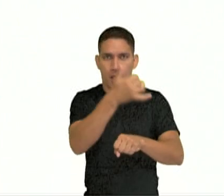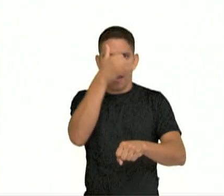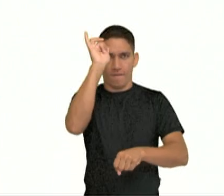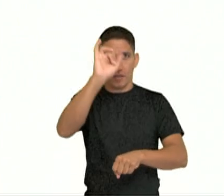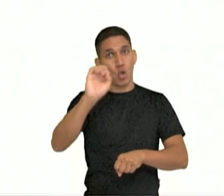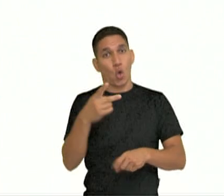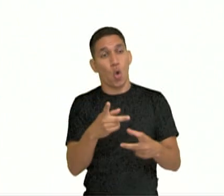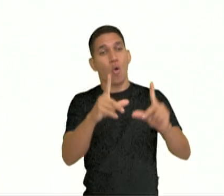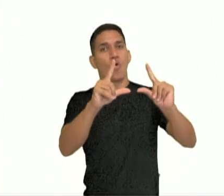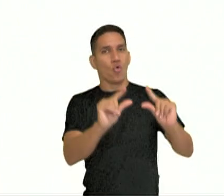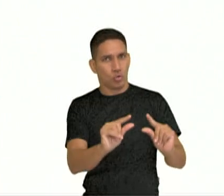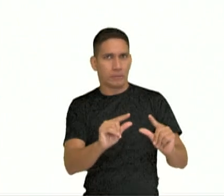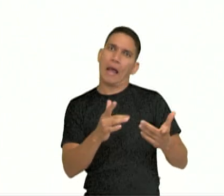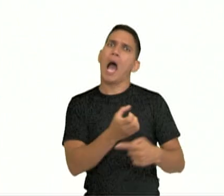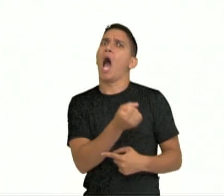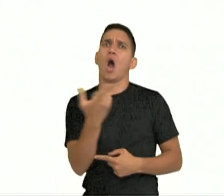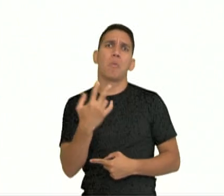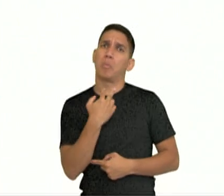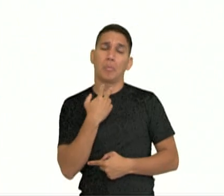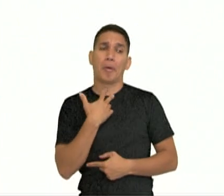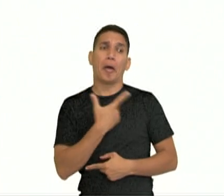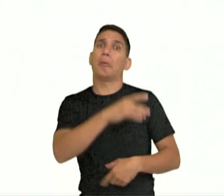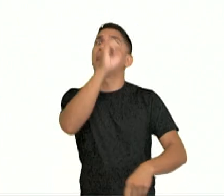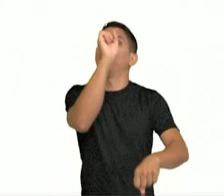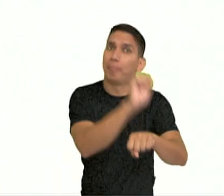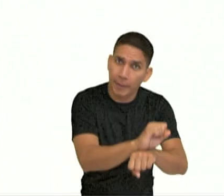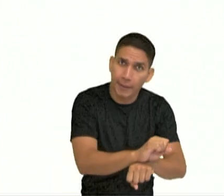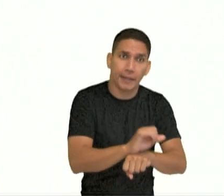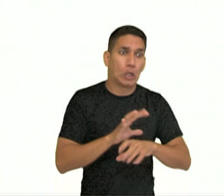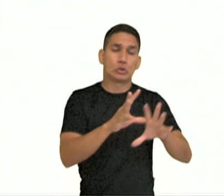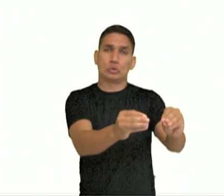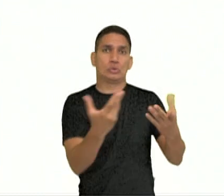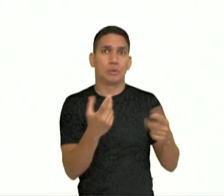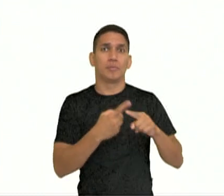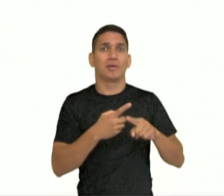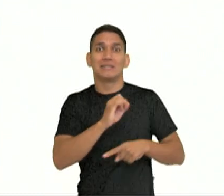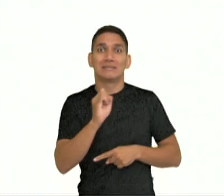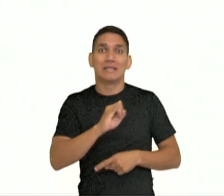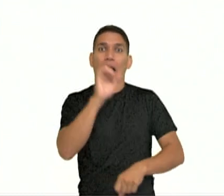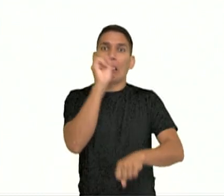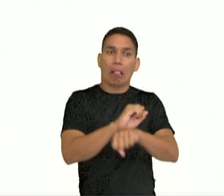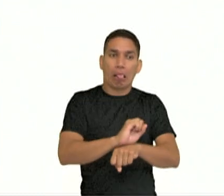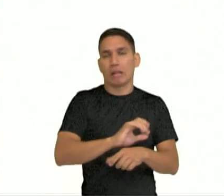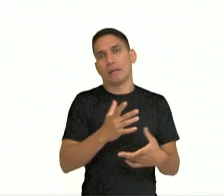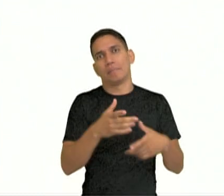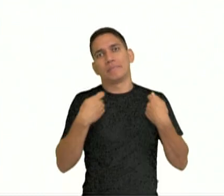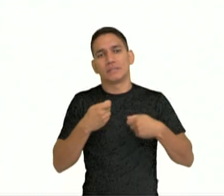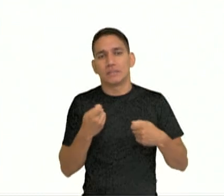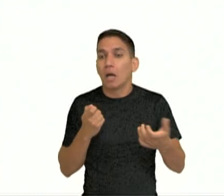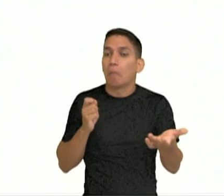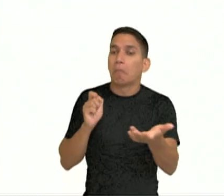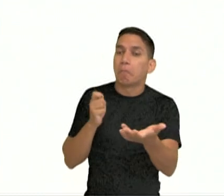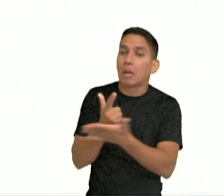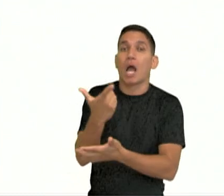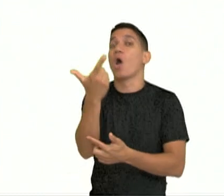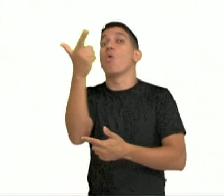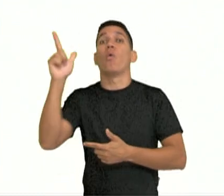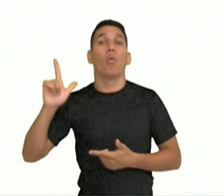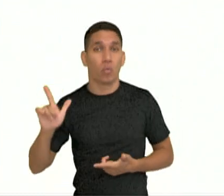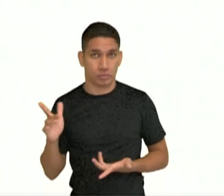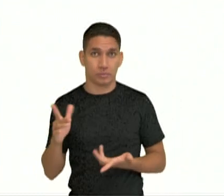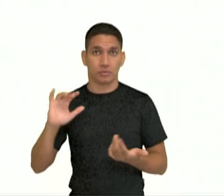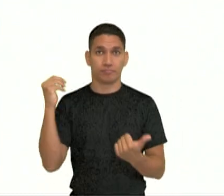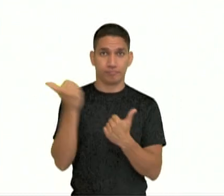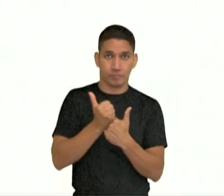tem algumas coisas que não dá para eliminar totalmente, né? Porque se você eliminar, você vai ter que gastar muito lá na frente. Então, mas você